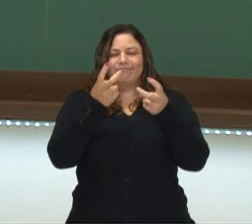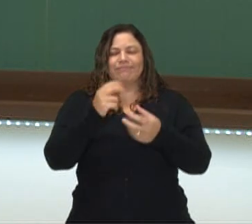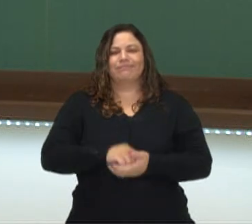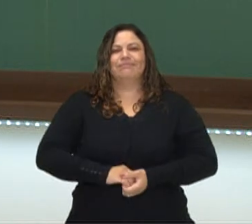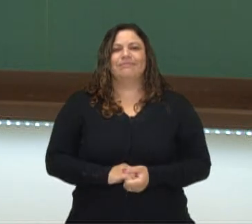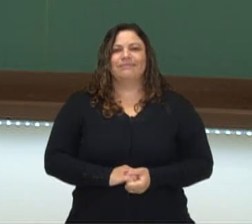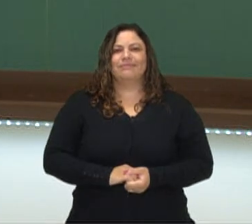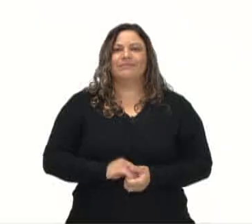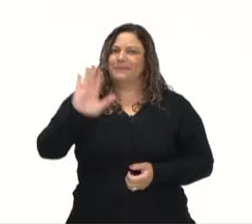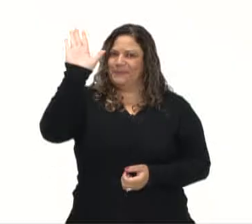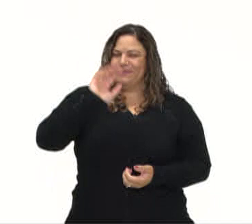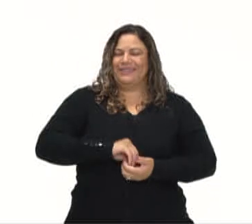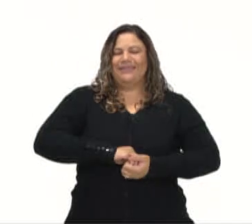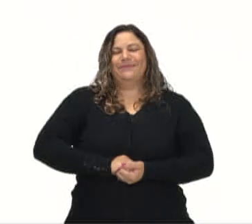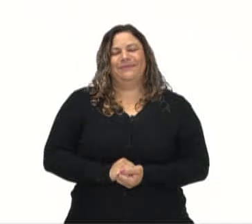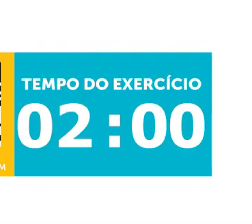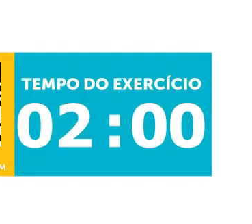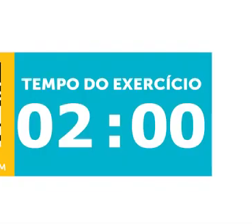ok? Até já!